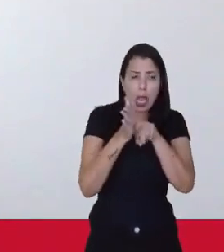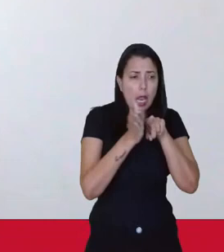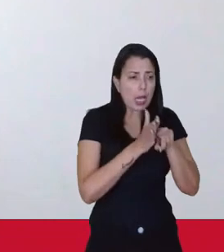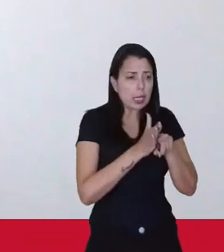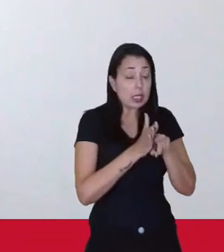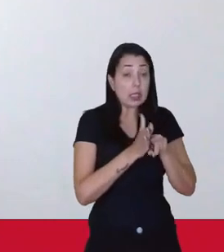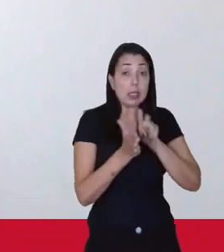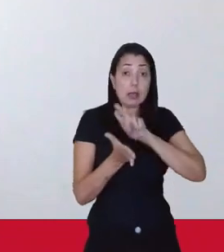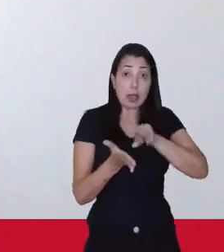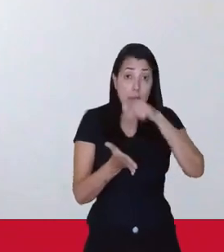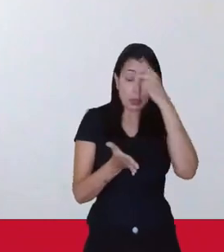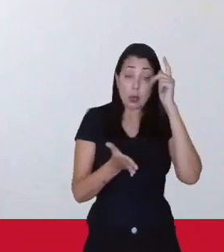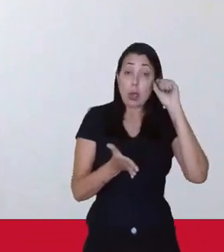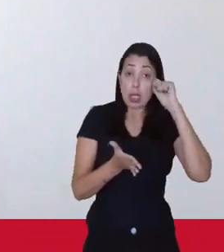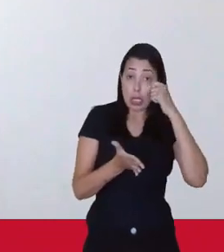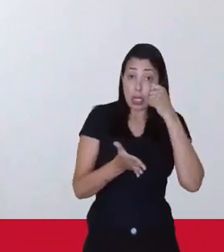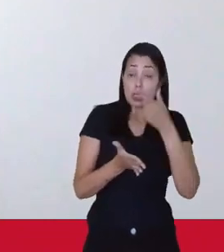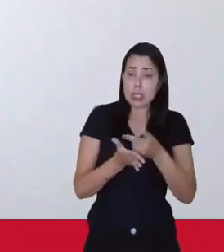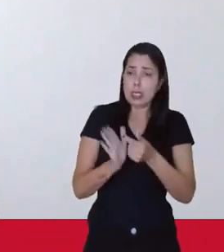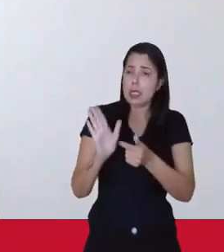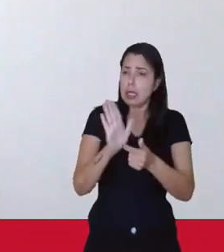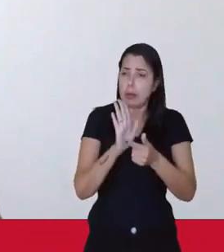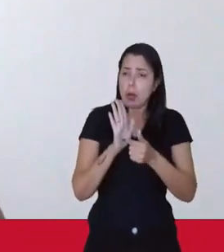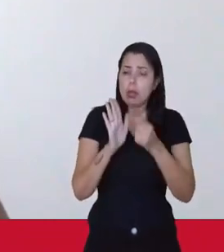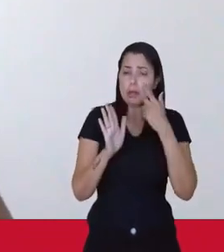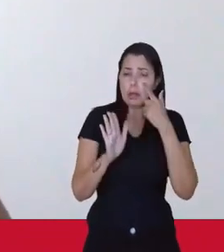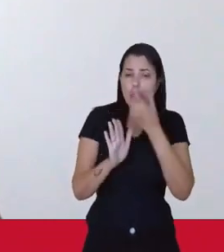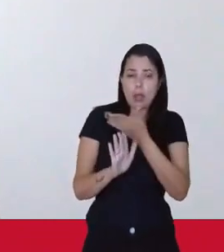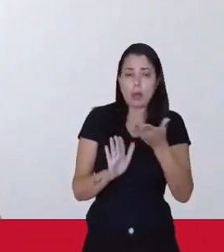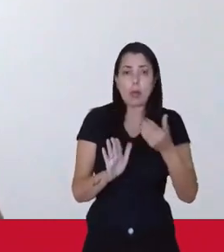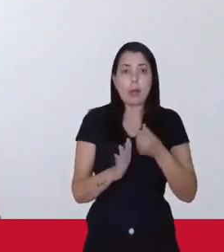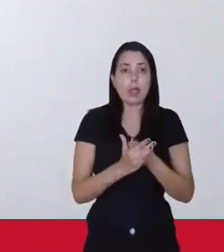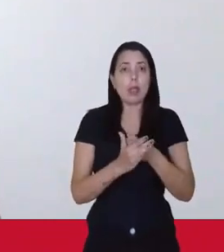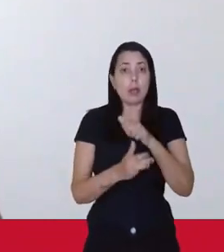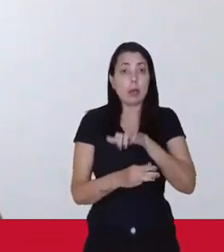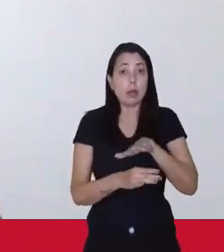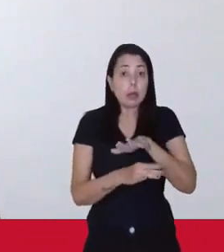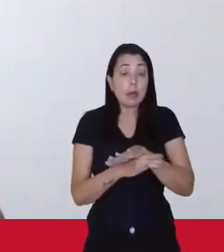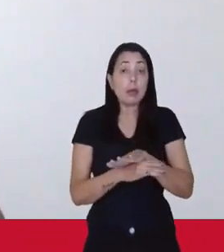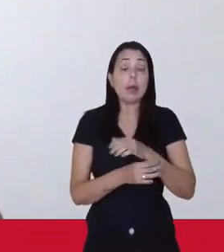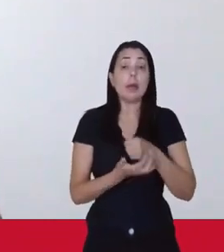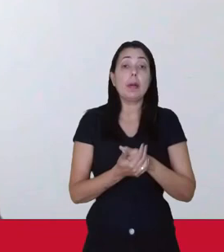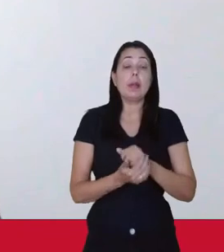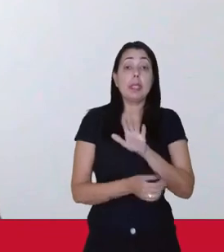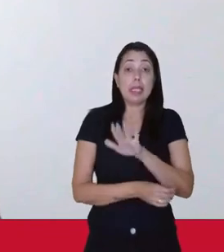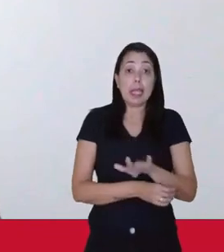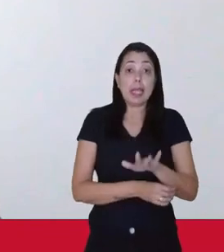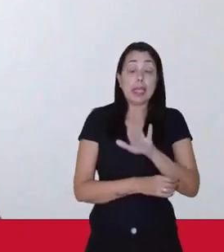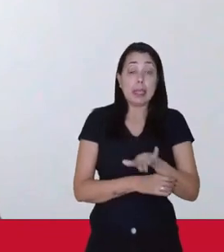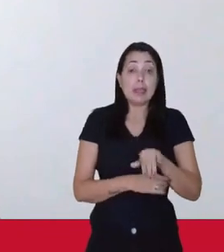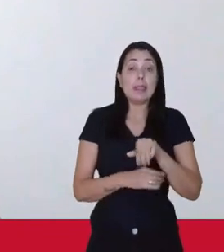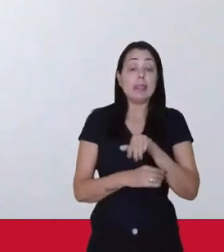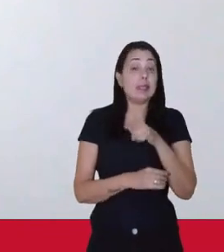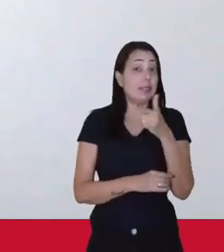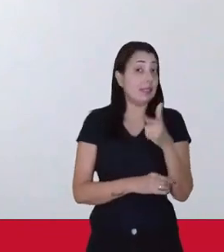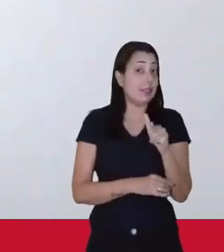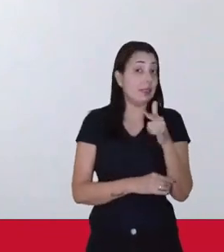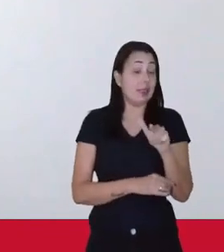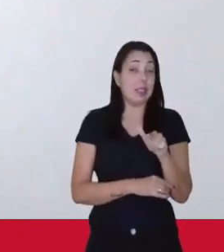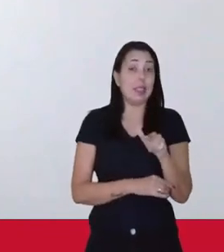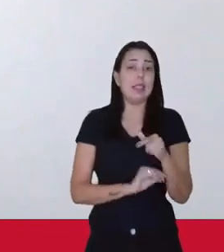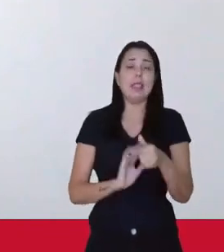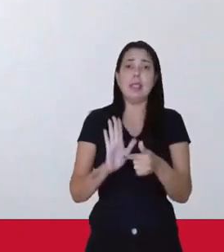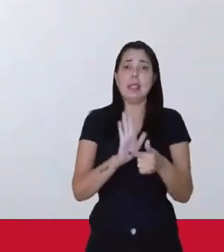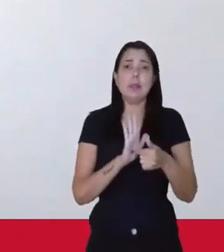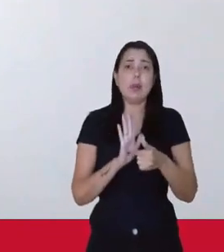sua maioria negros, que vem trazendo, tensionando esse campo dessa infância universal, que ela não existe, e que